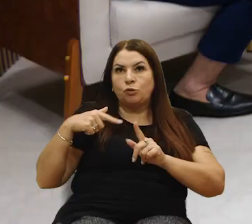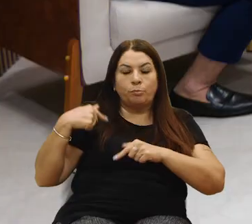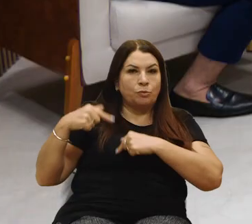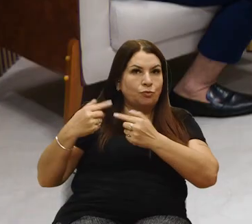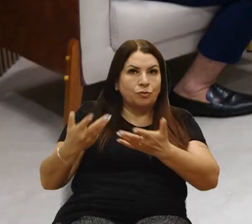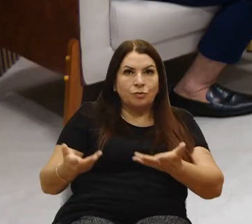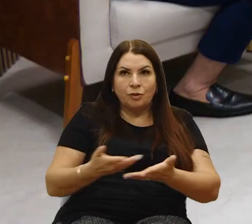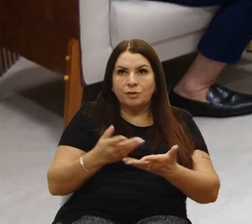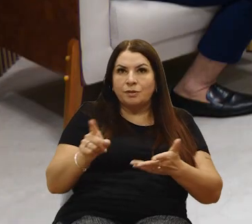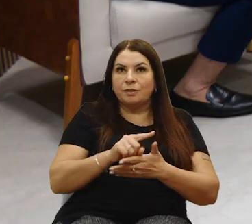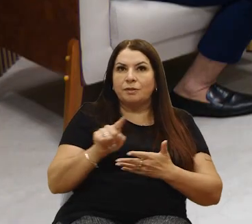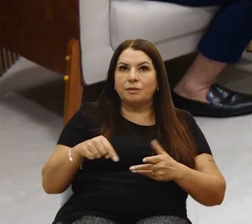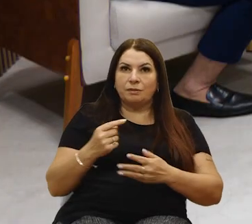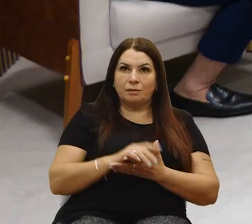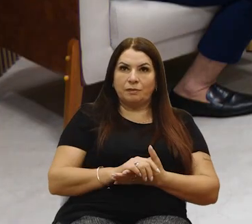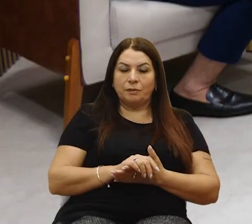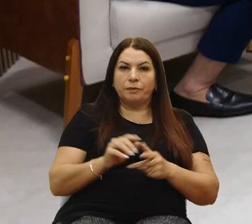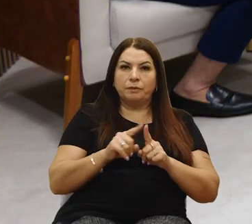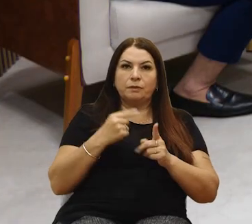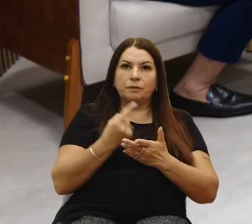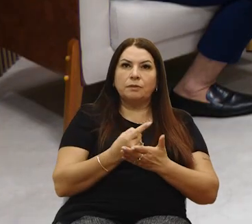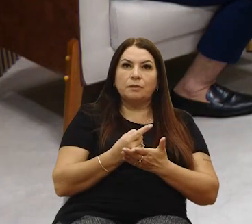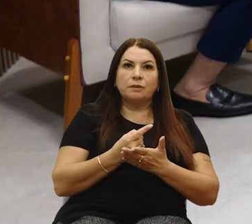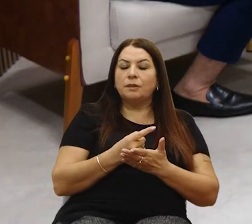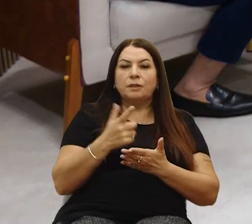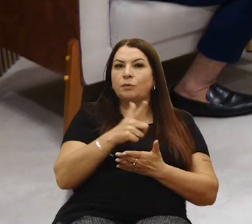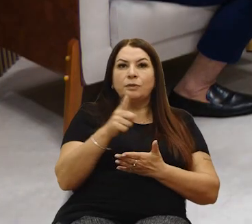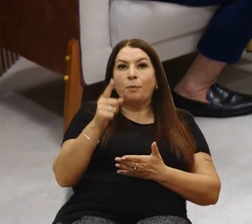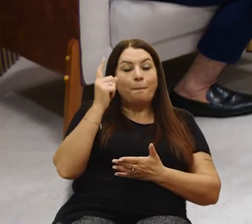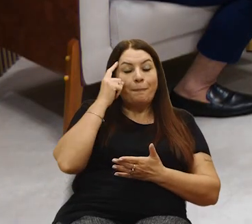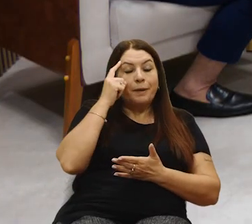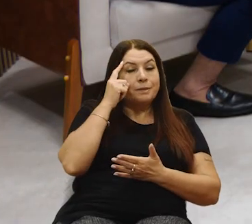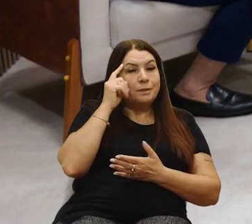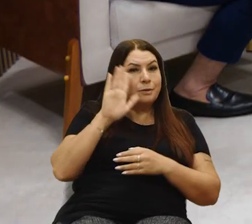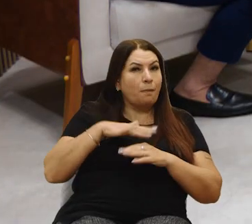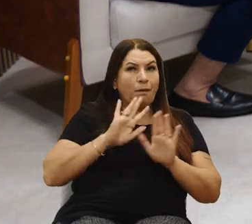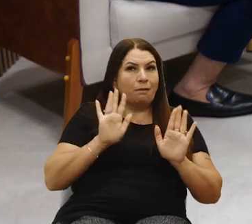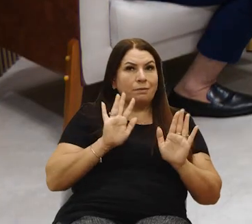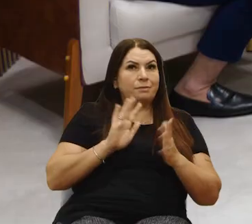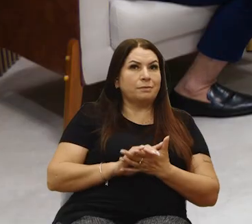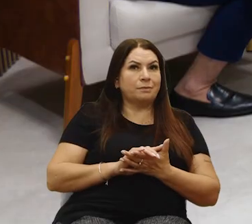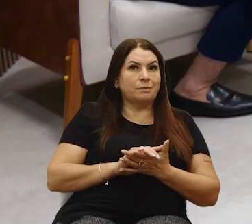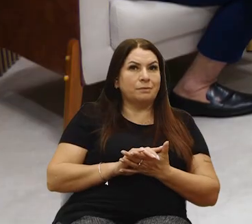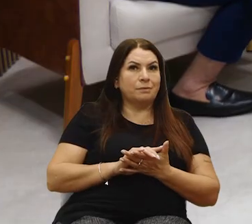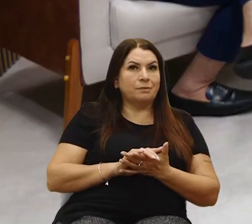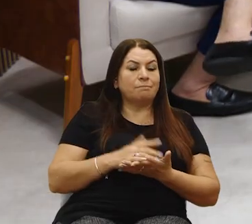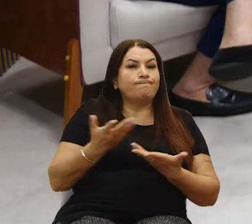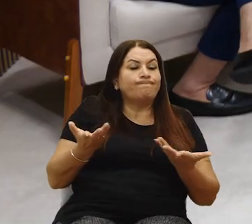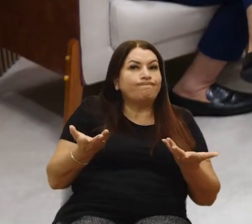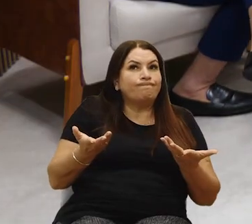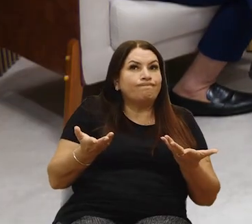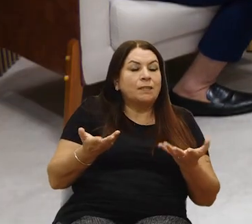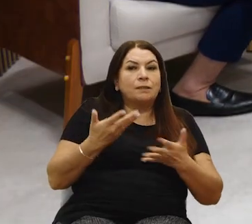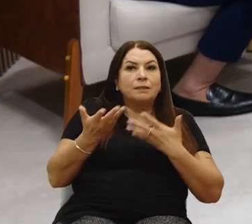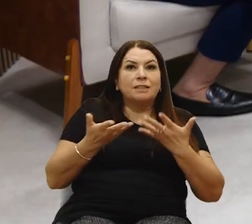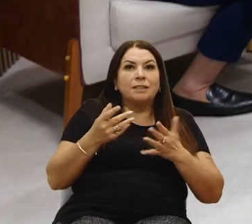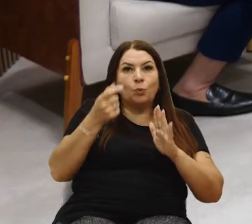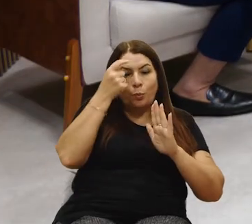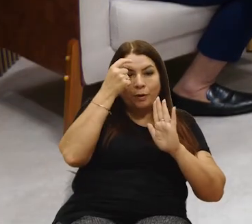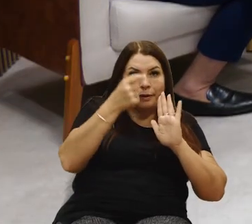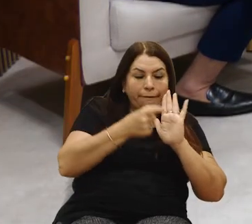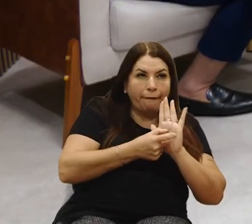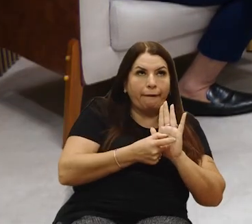geração que não estão pensando mais. Então, até que ponto essa parte de